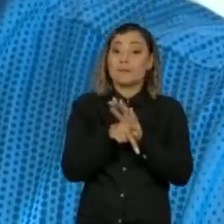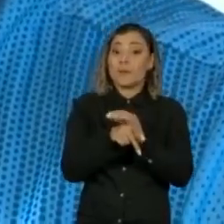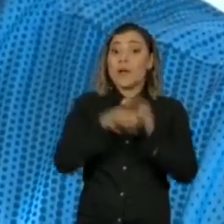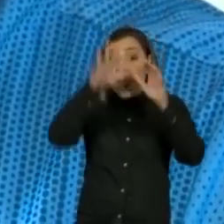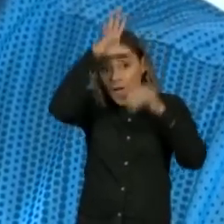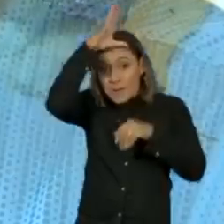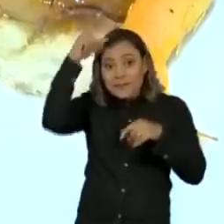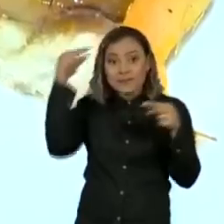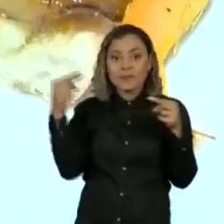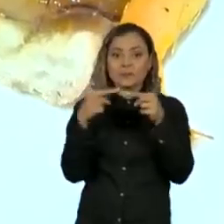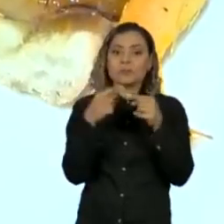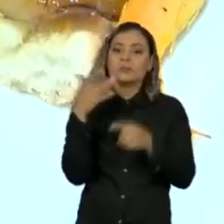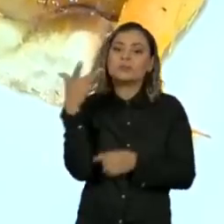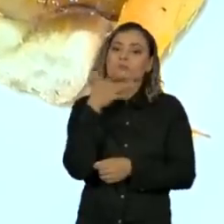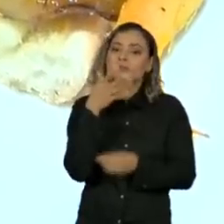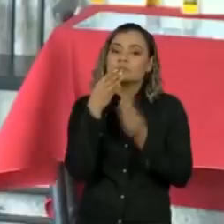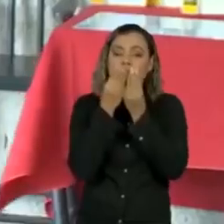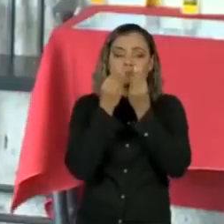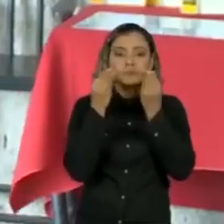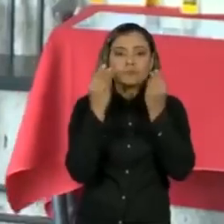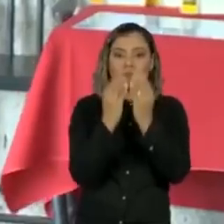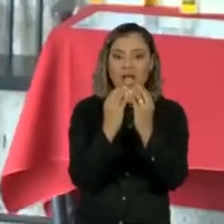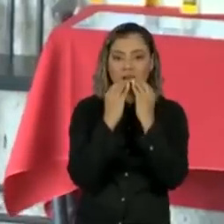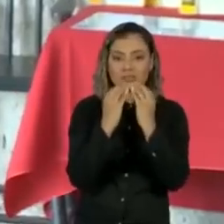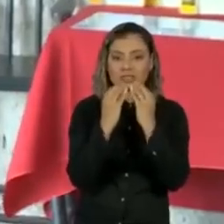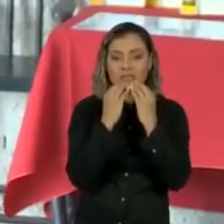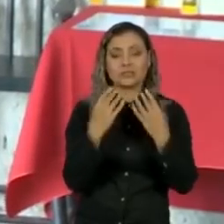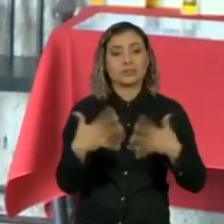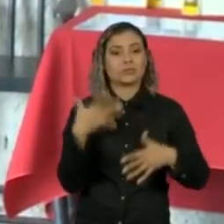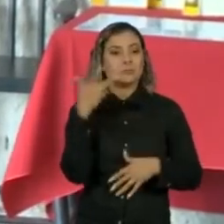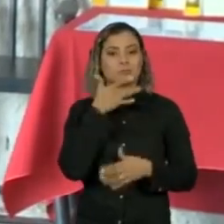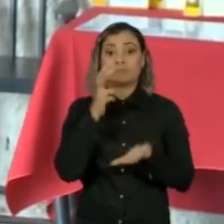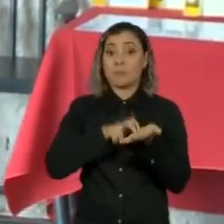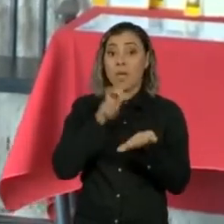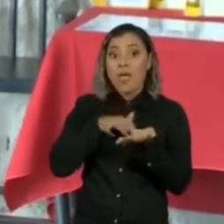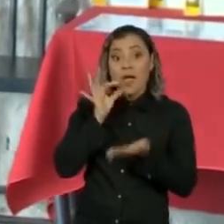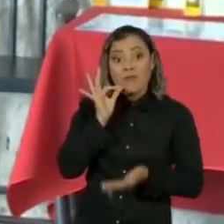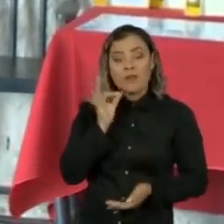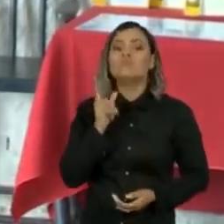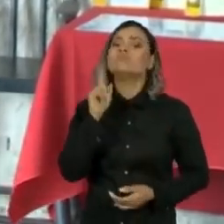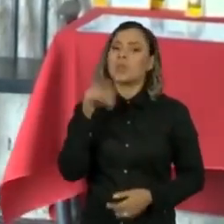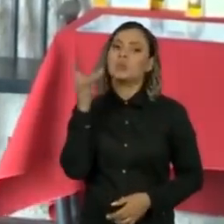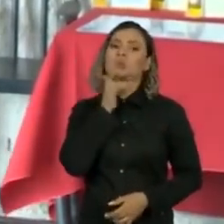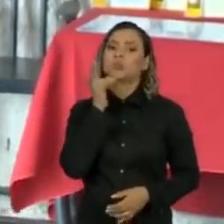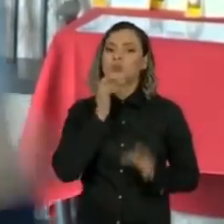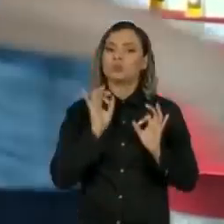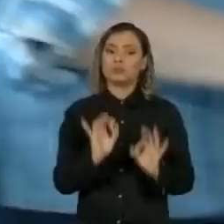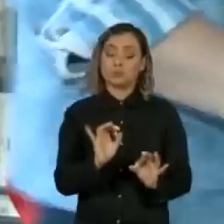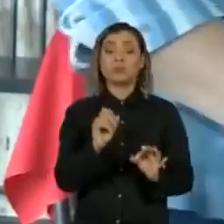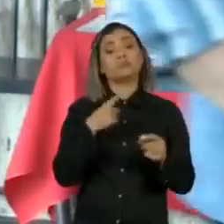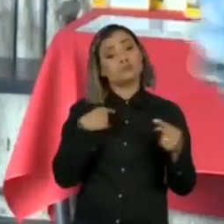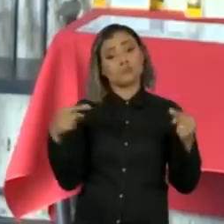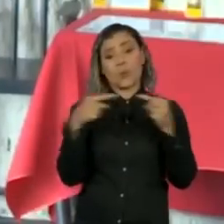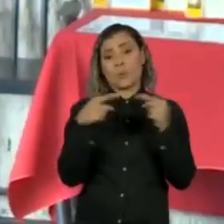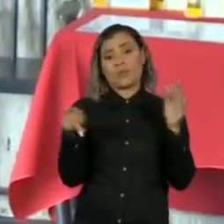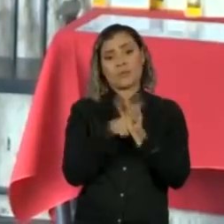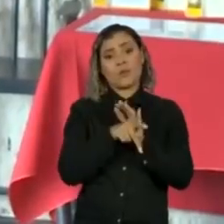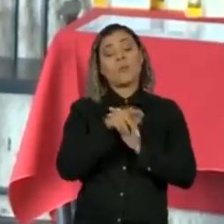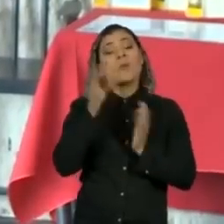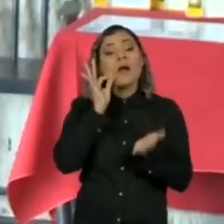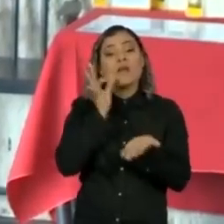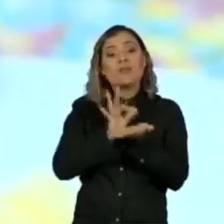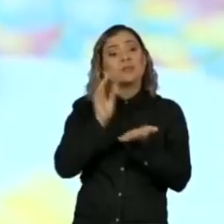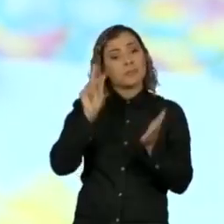quem resista ao x-caboquinho. Delicioso, né? Muito bom realmente. Faz parte do café da manhã já